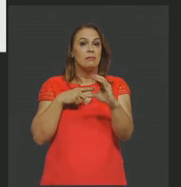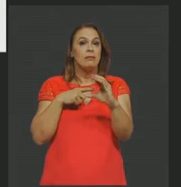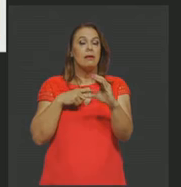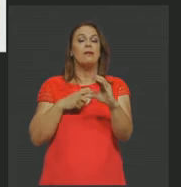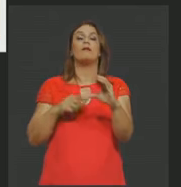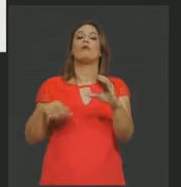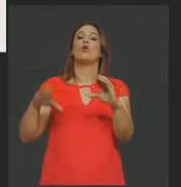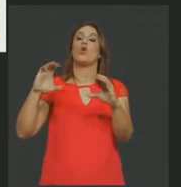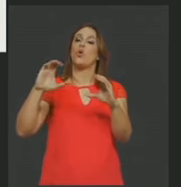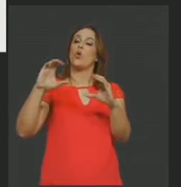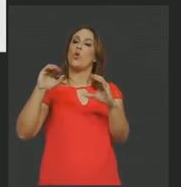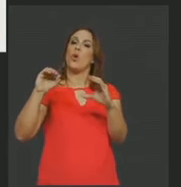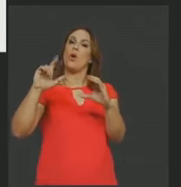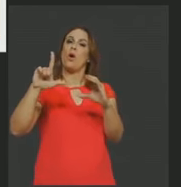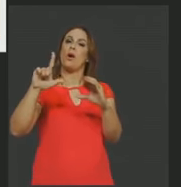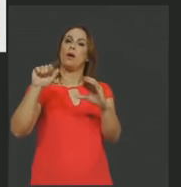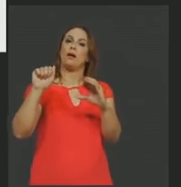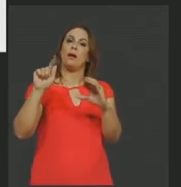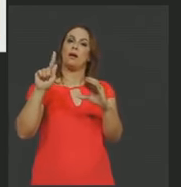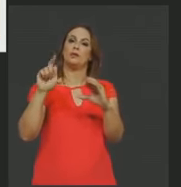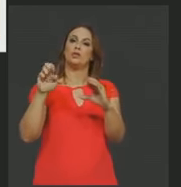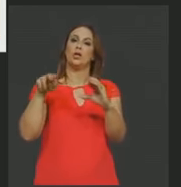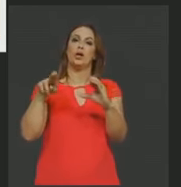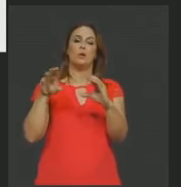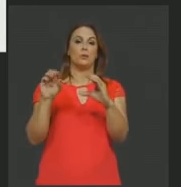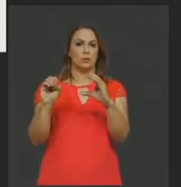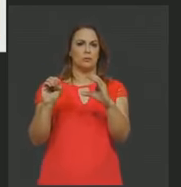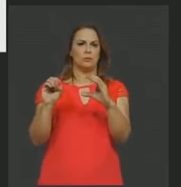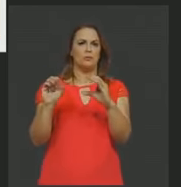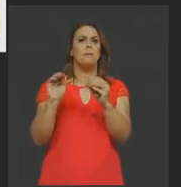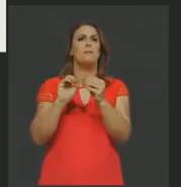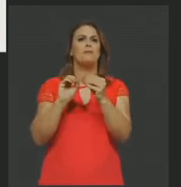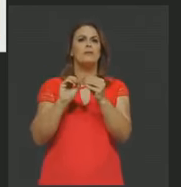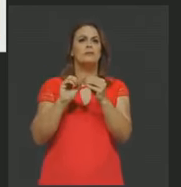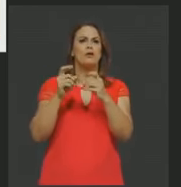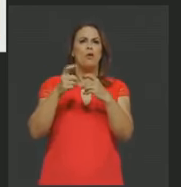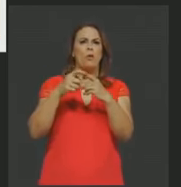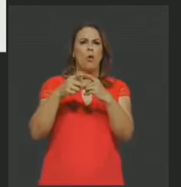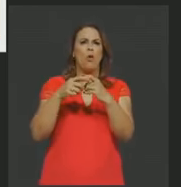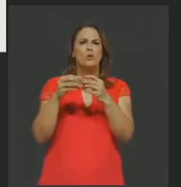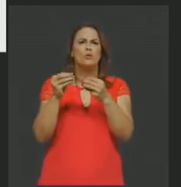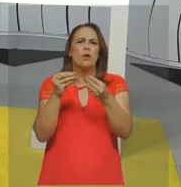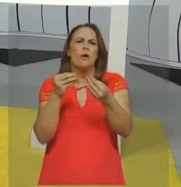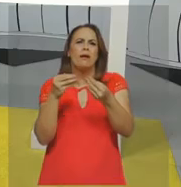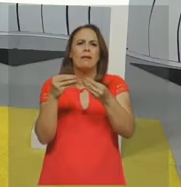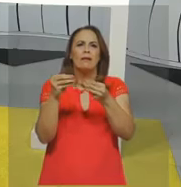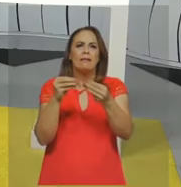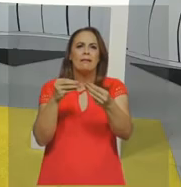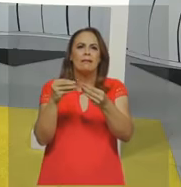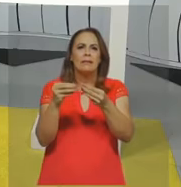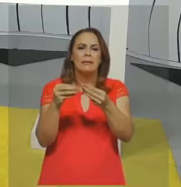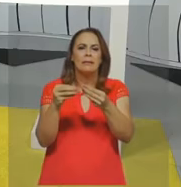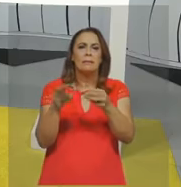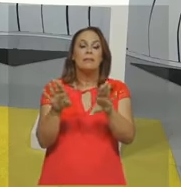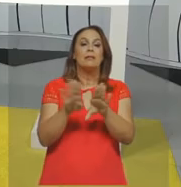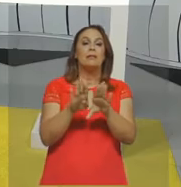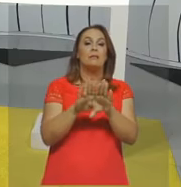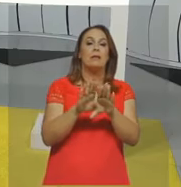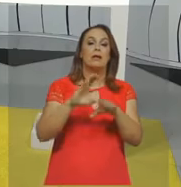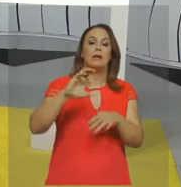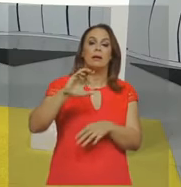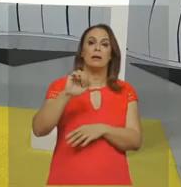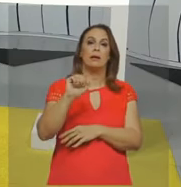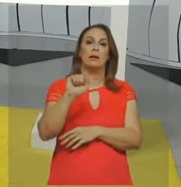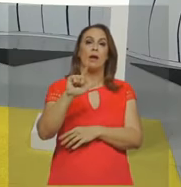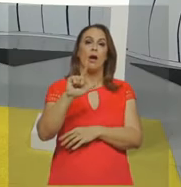dar flexibilidade ao osso, tá? Além do cálcio que dá a dureza. Então, o osso, ele tem que